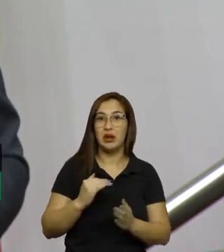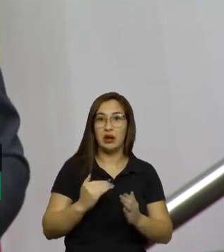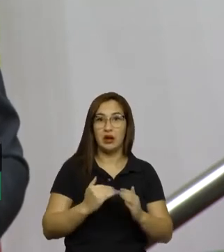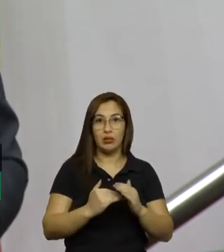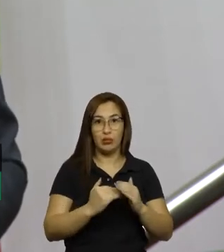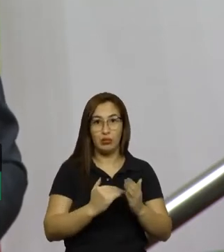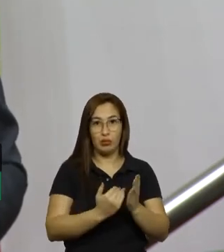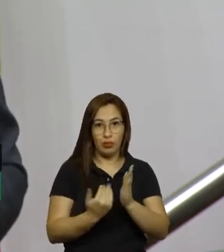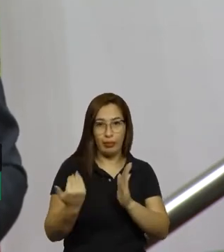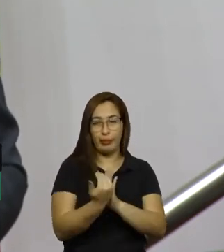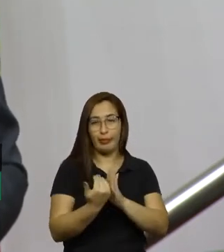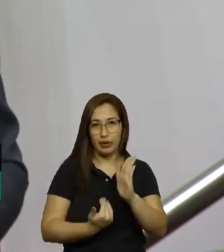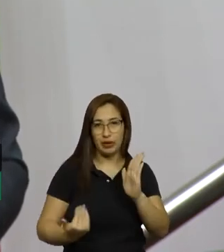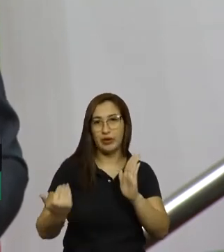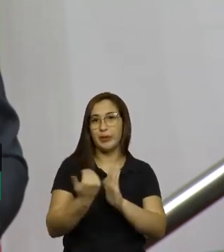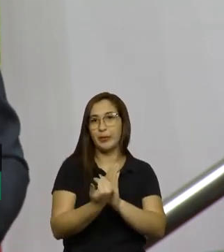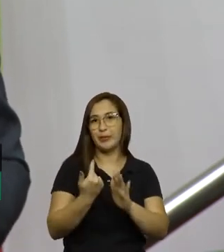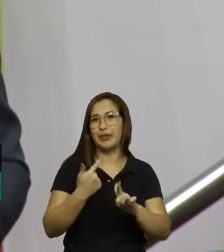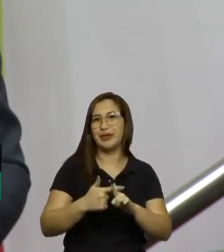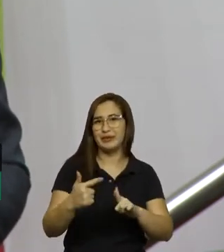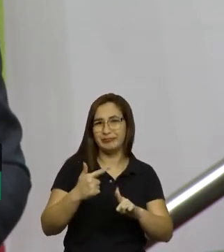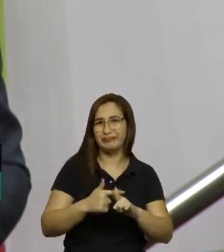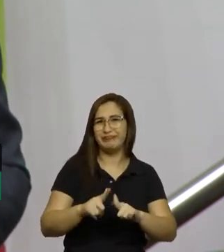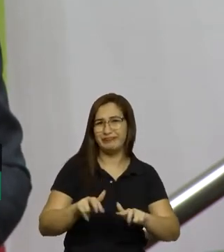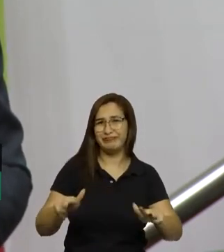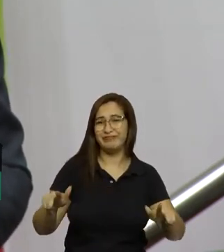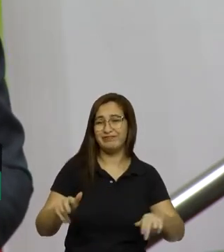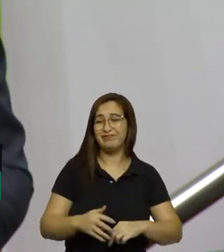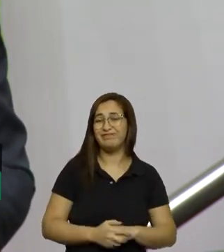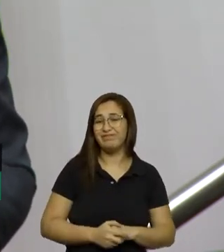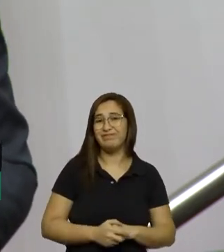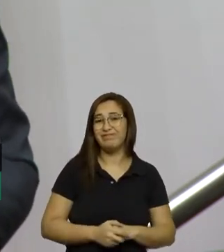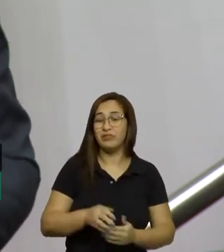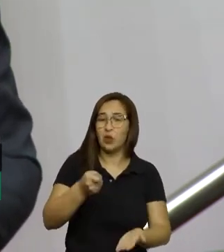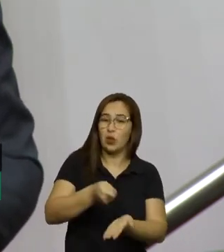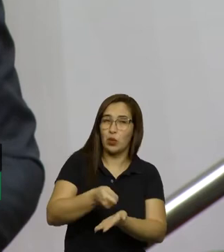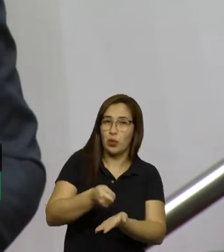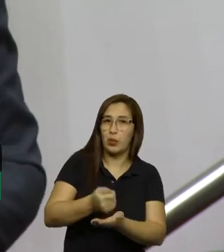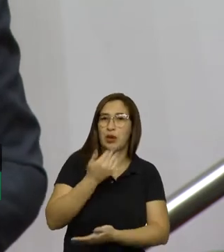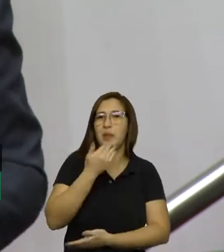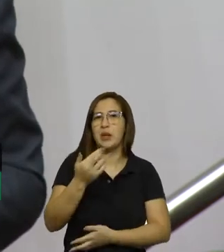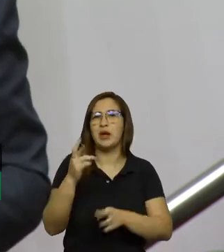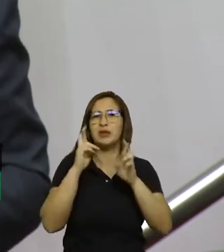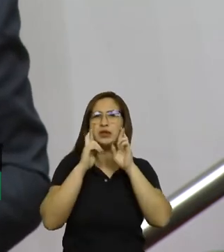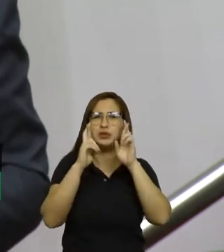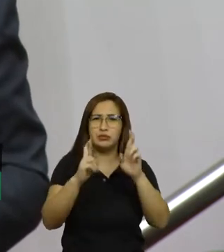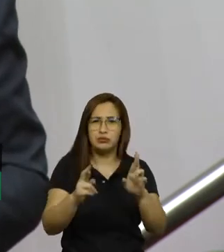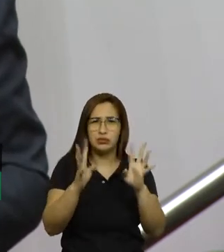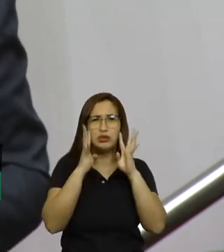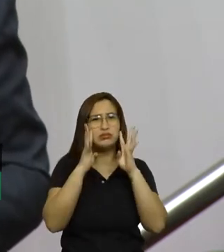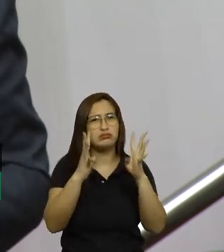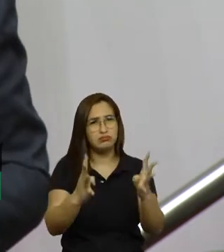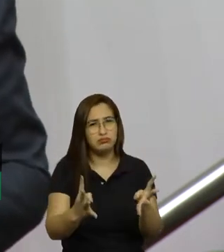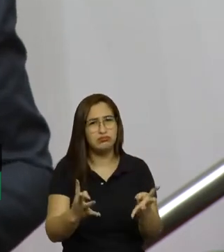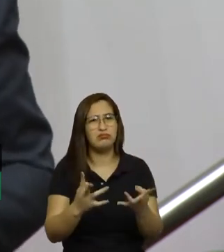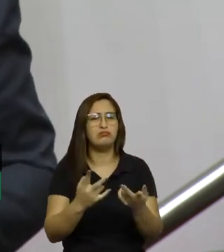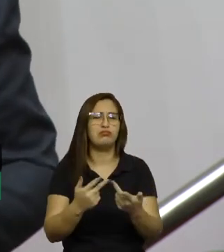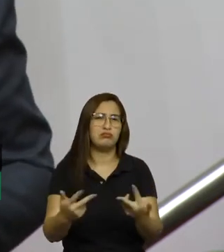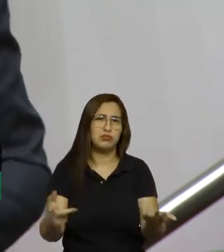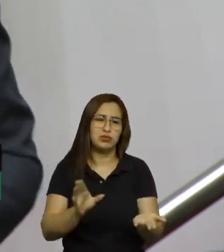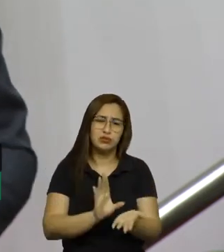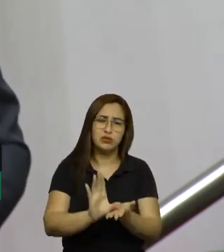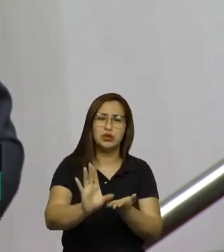de solução, e neste período aqui vamos ser voz desses problemas. Vamos cobrar, vamos pedir respeito, pedir atenção, pedir